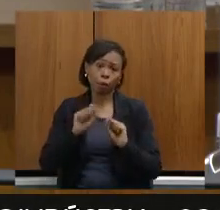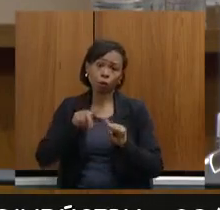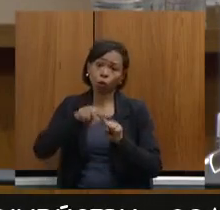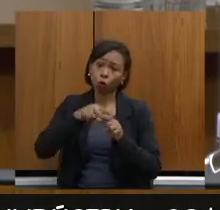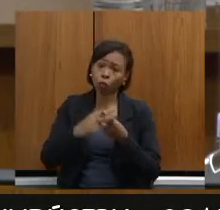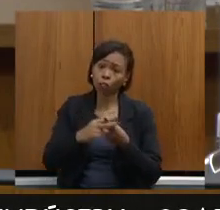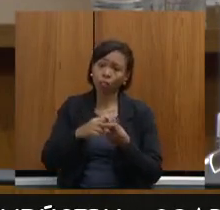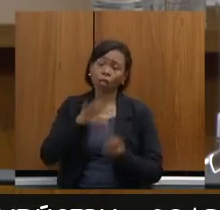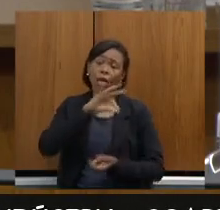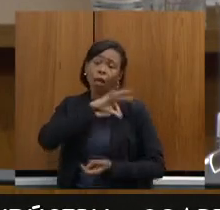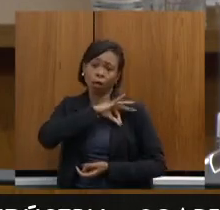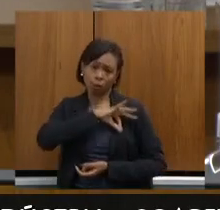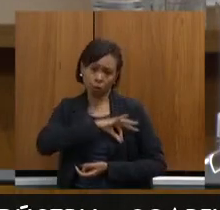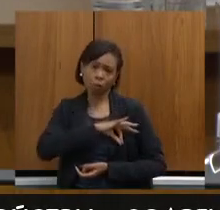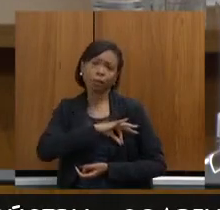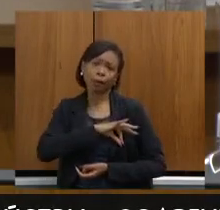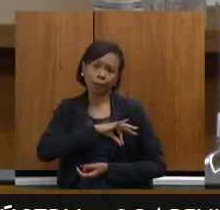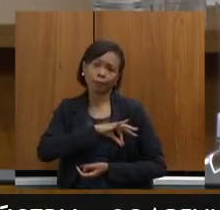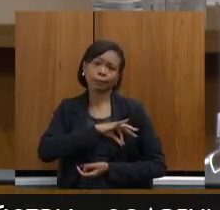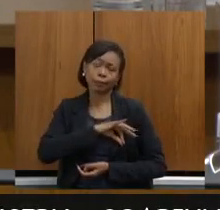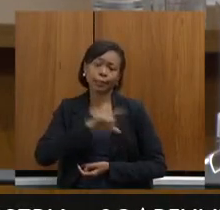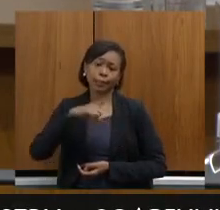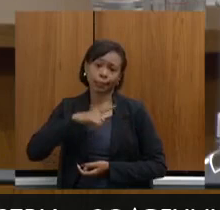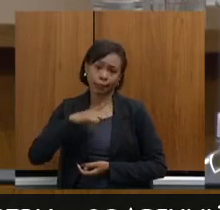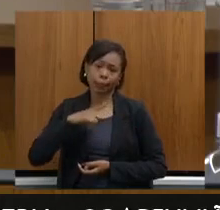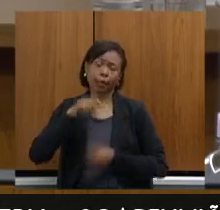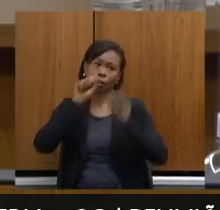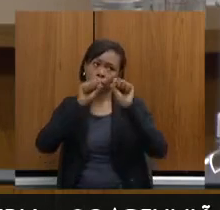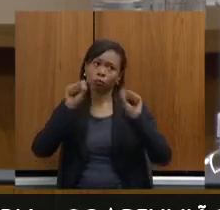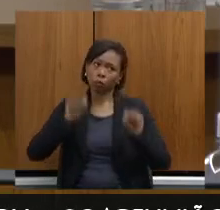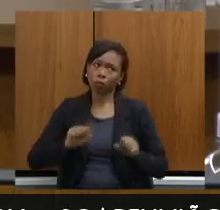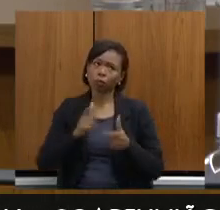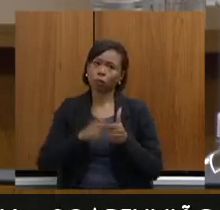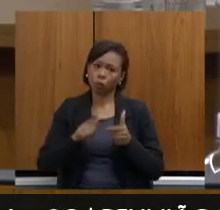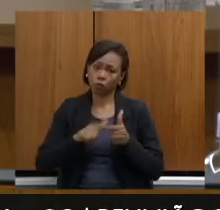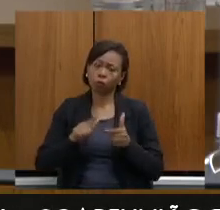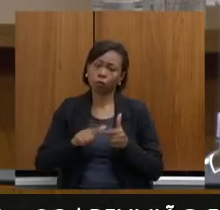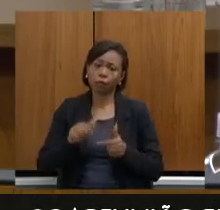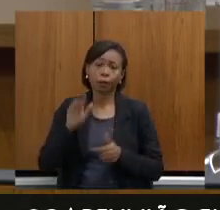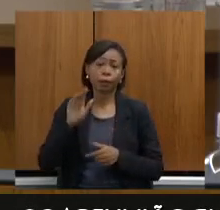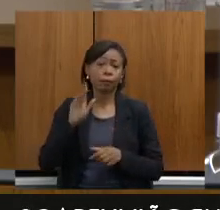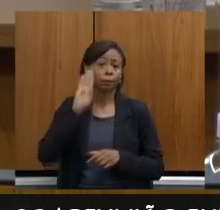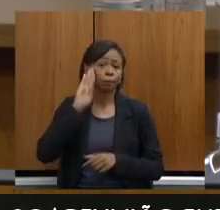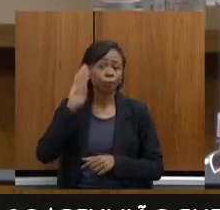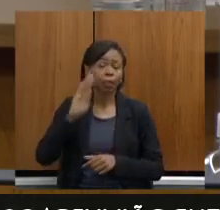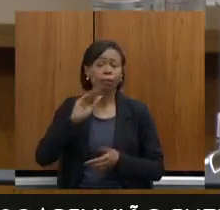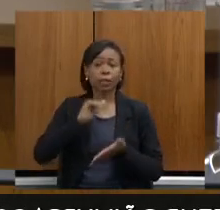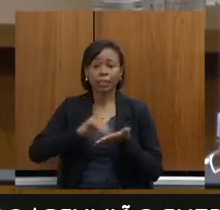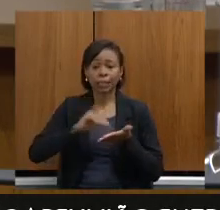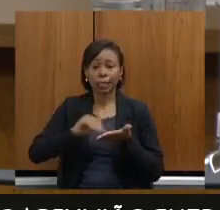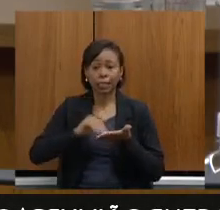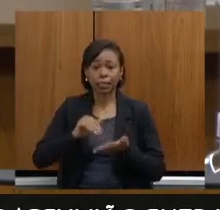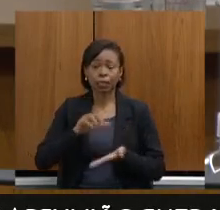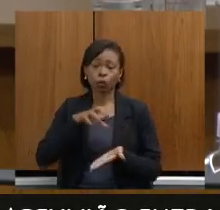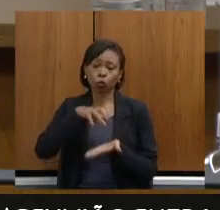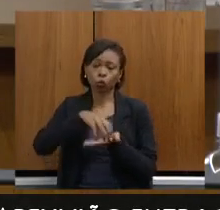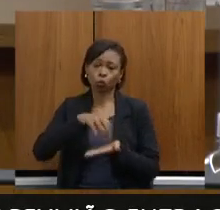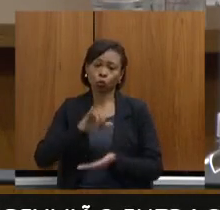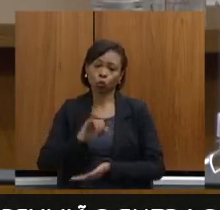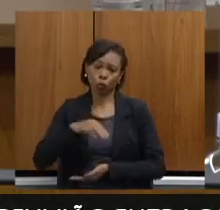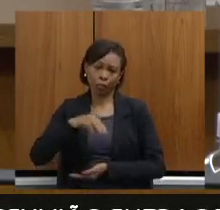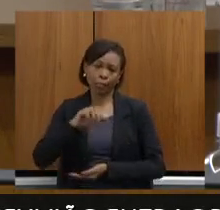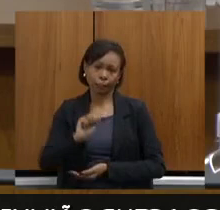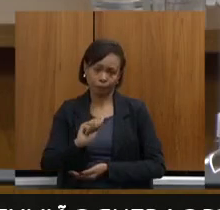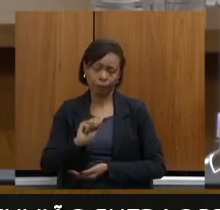salariais e nós temos o nosso sistema Especialmente na secretaria no ima Então nós não